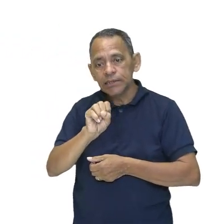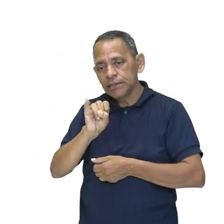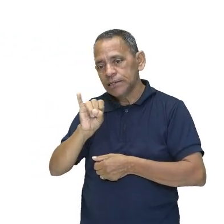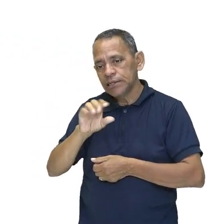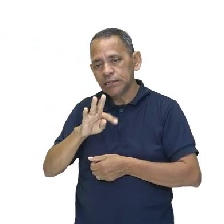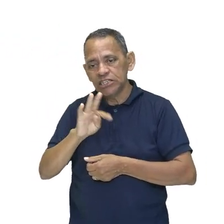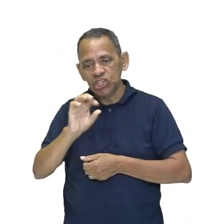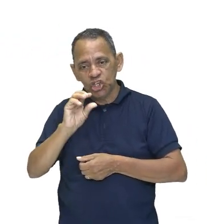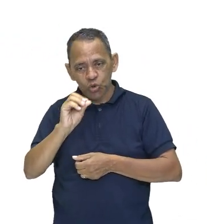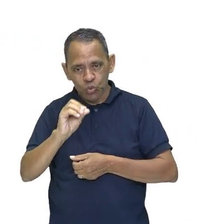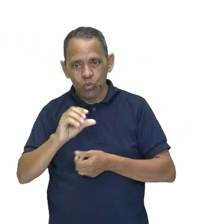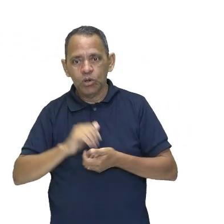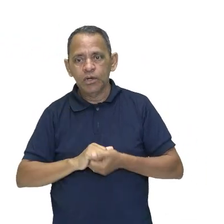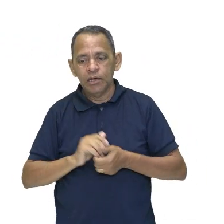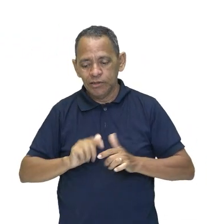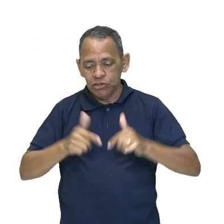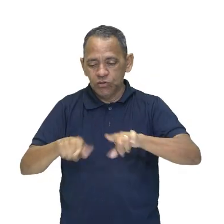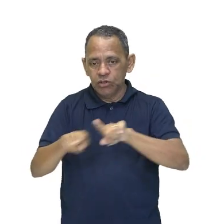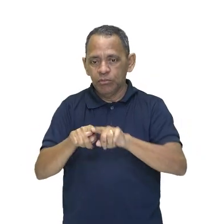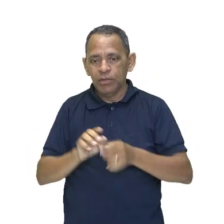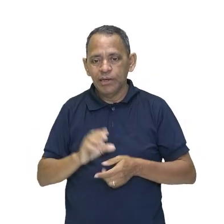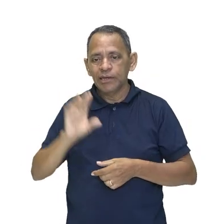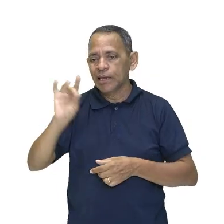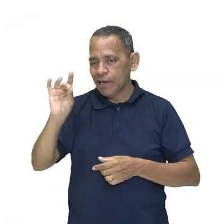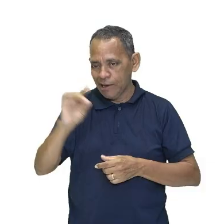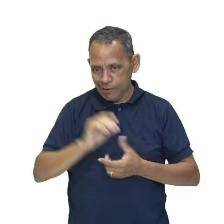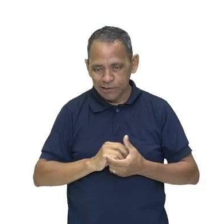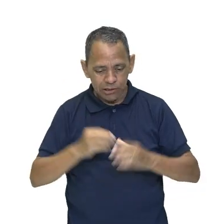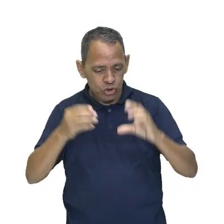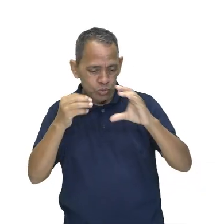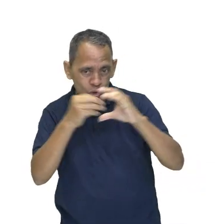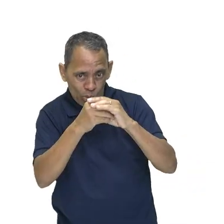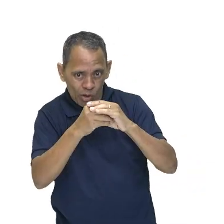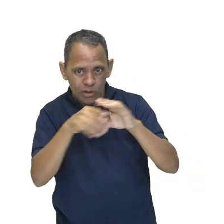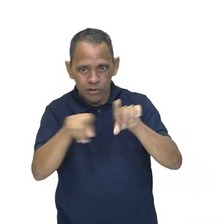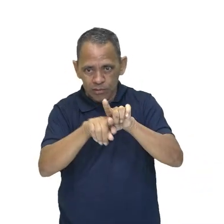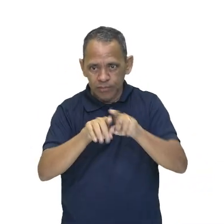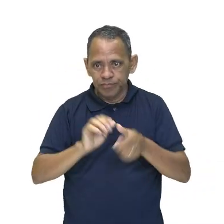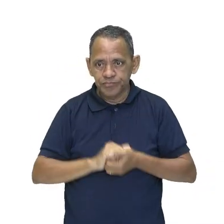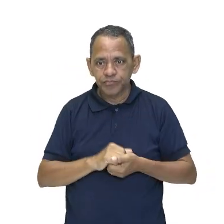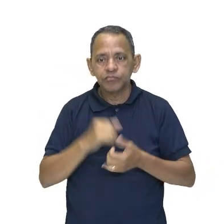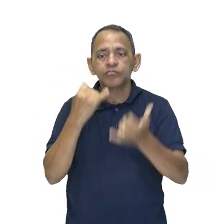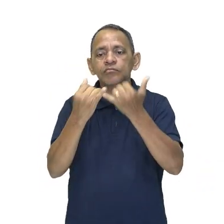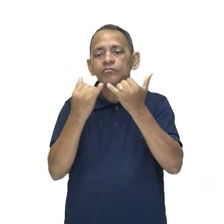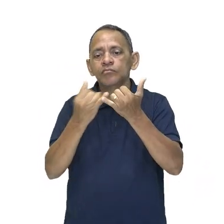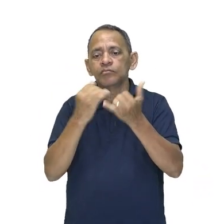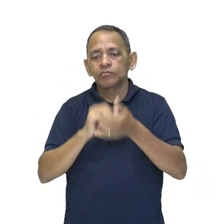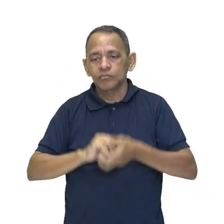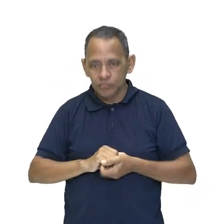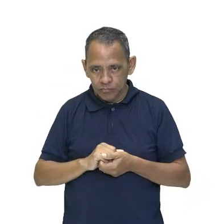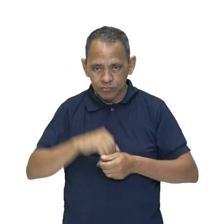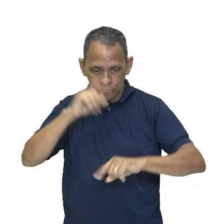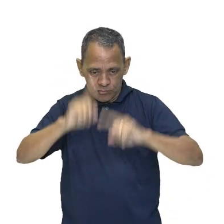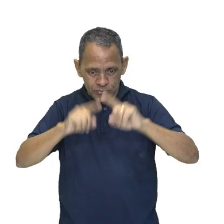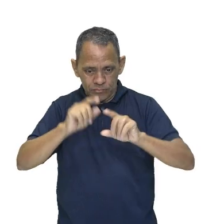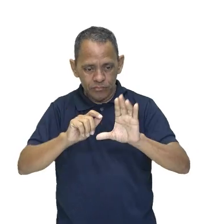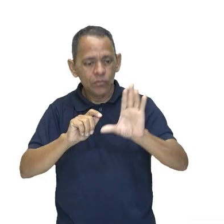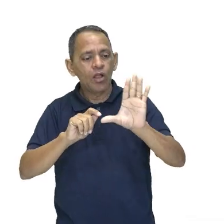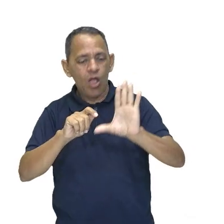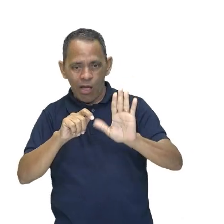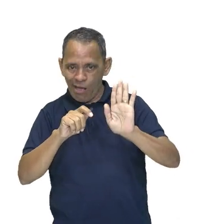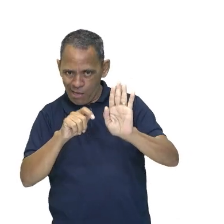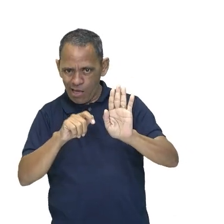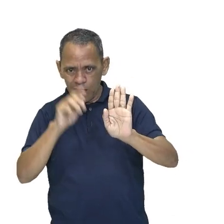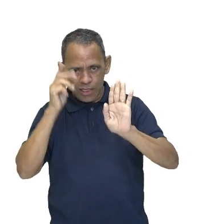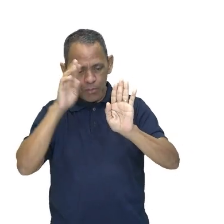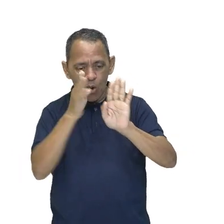substrato se encaixa em uma única enzima. Se parece com o mecanismo da fechadura que conhecemos em